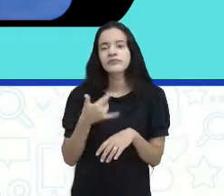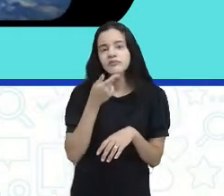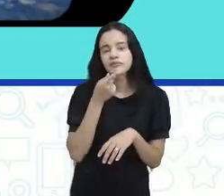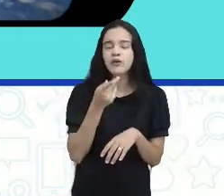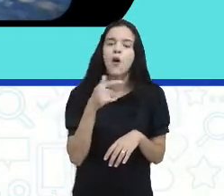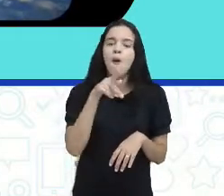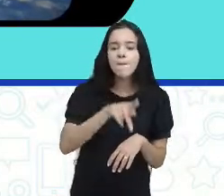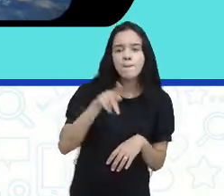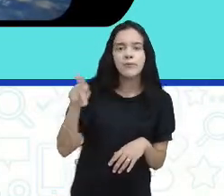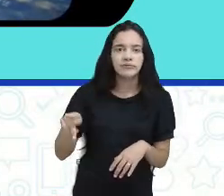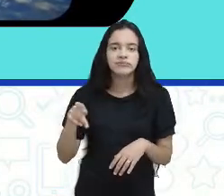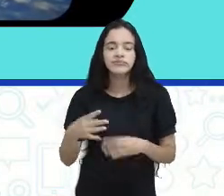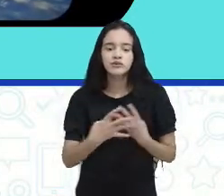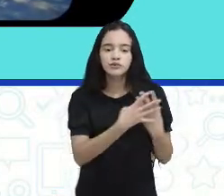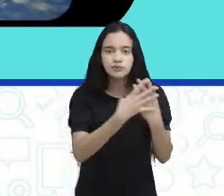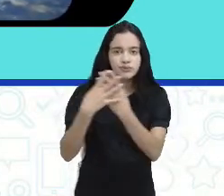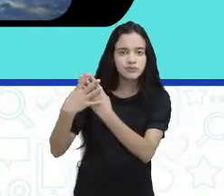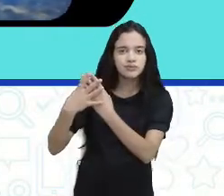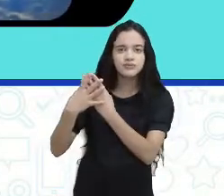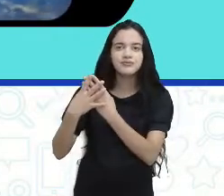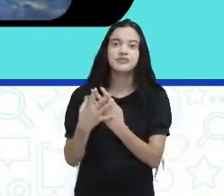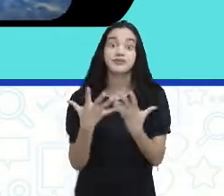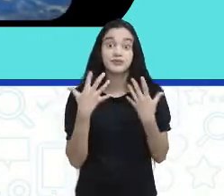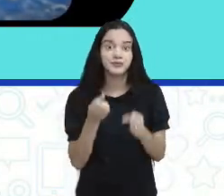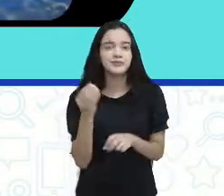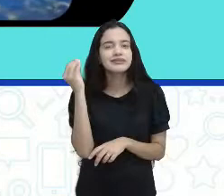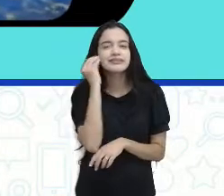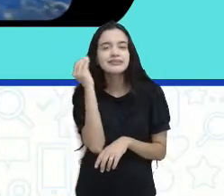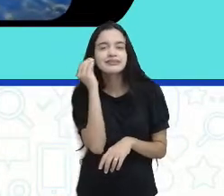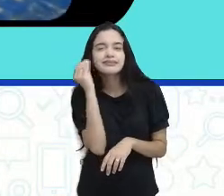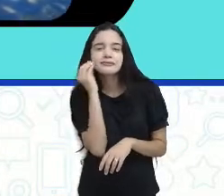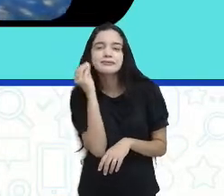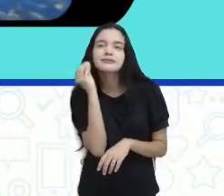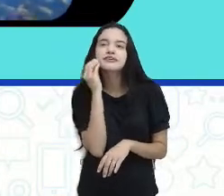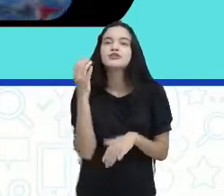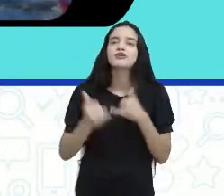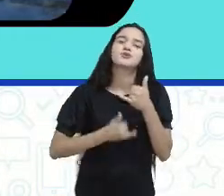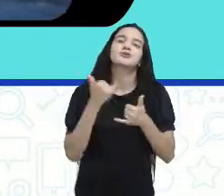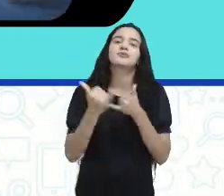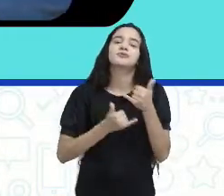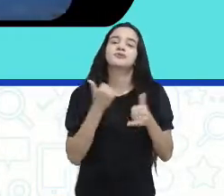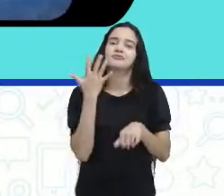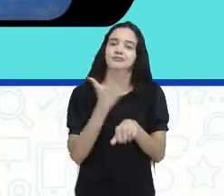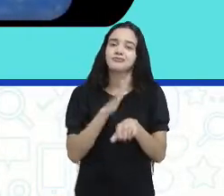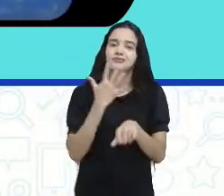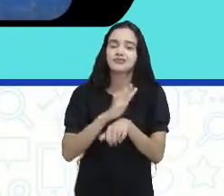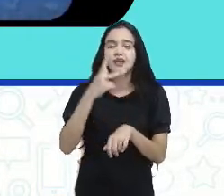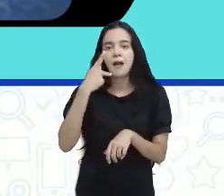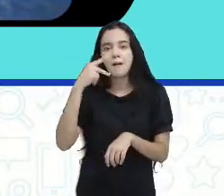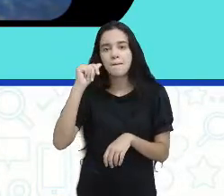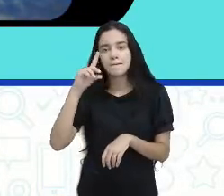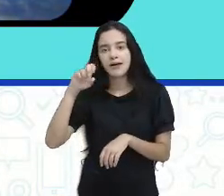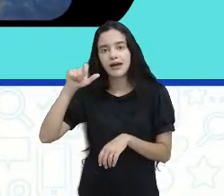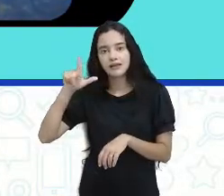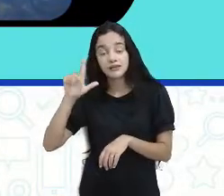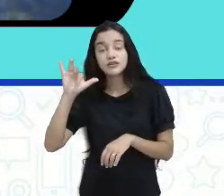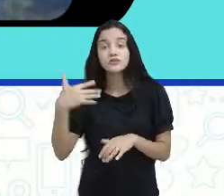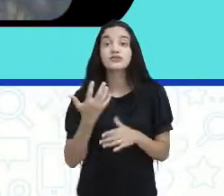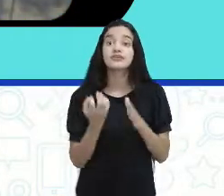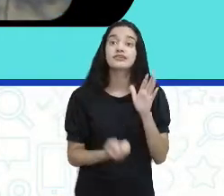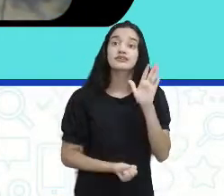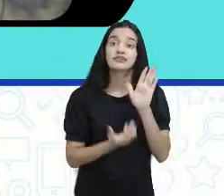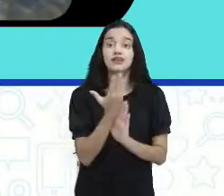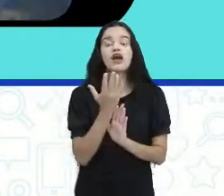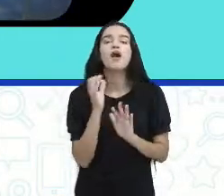essa rede, vamos montar ali, né, vamos tentar jogar um pádel, e aí dá para tanto criar a raquete, né,